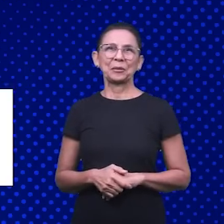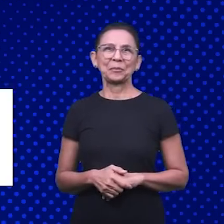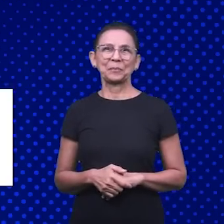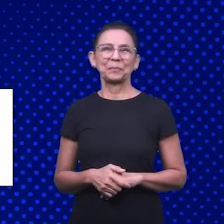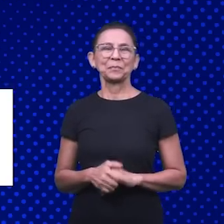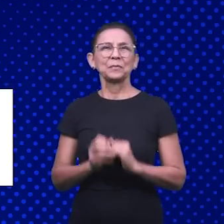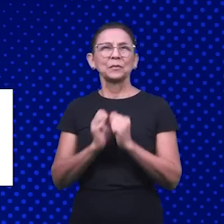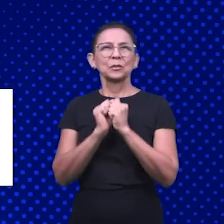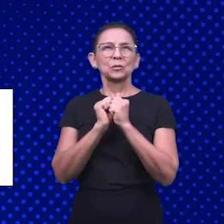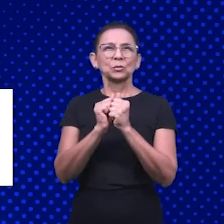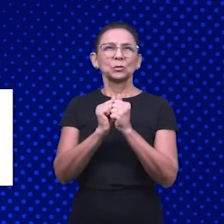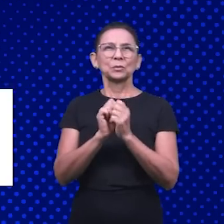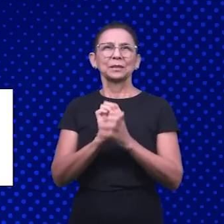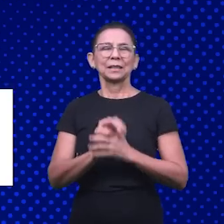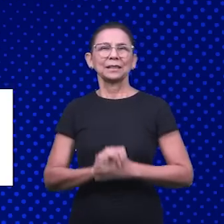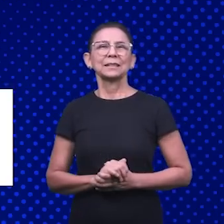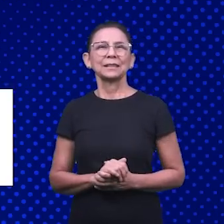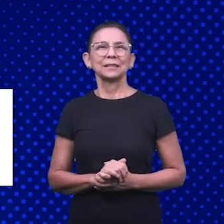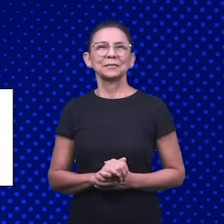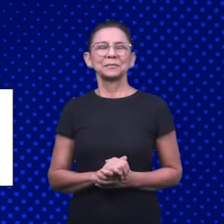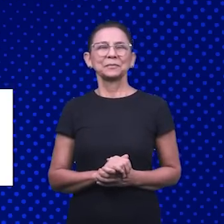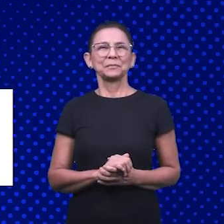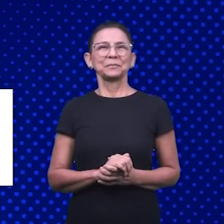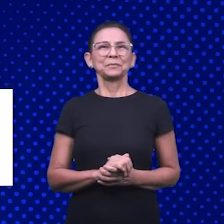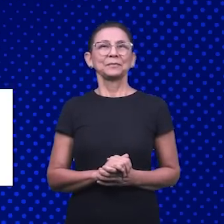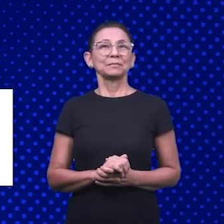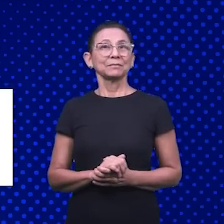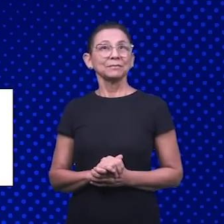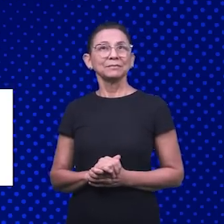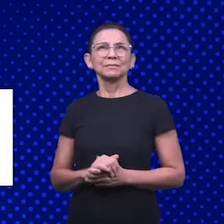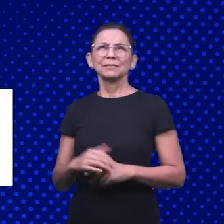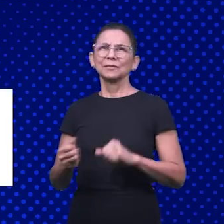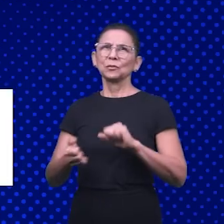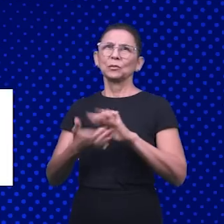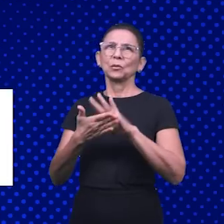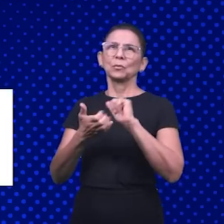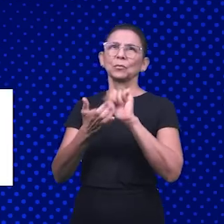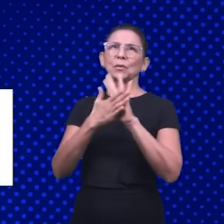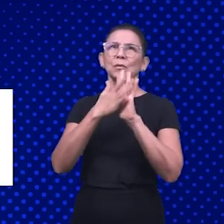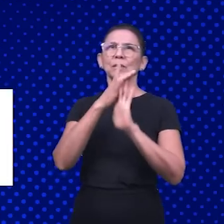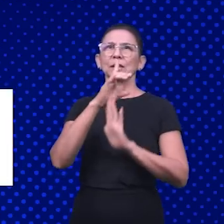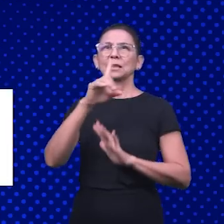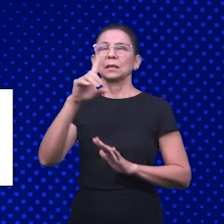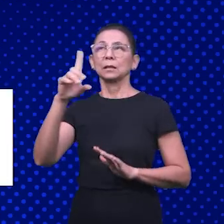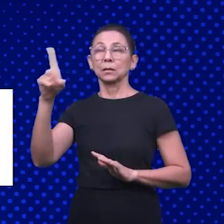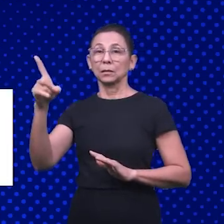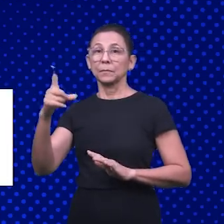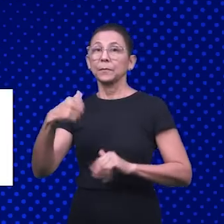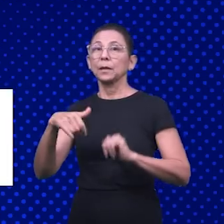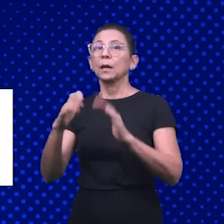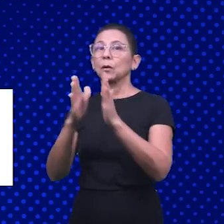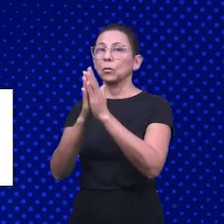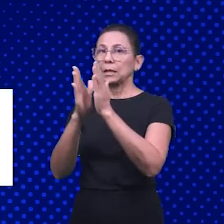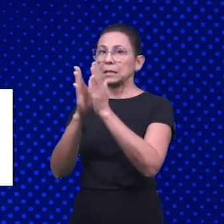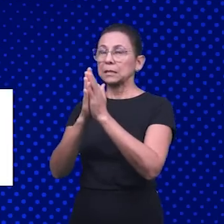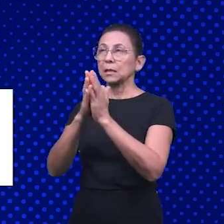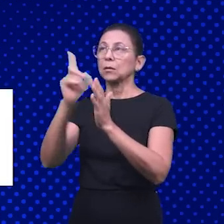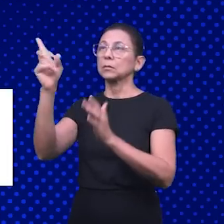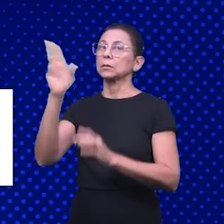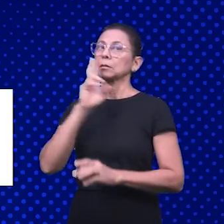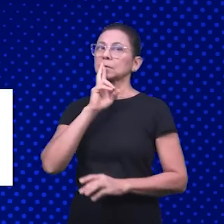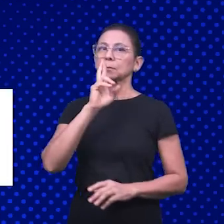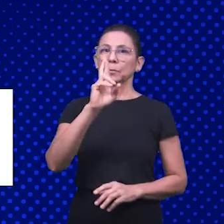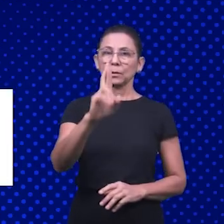com todas as igrejas do maior bairro de Maceió. Foi uma noite de louvor a Deus e de respostas dadas pelo